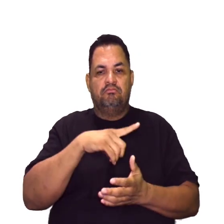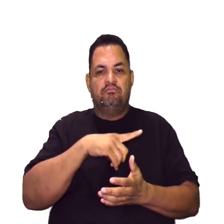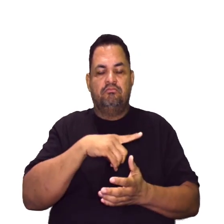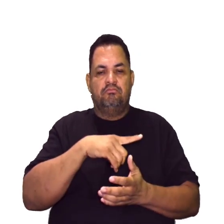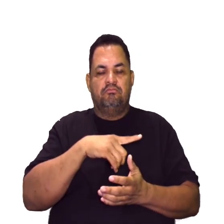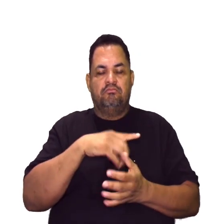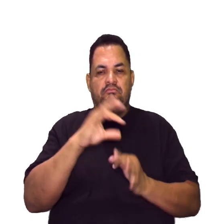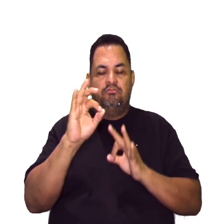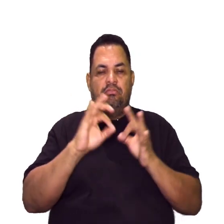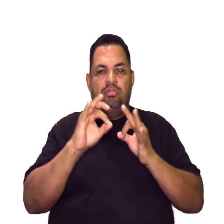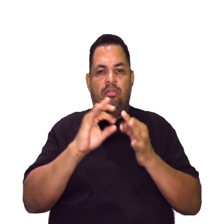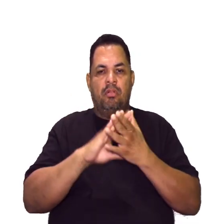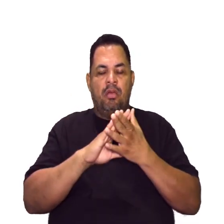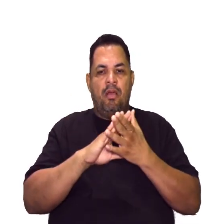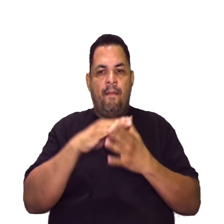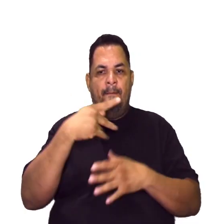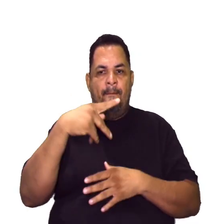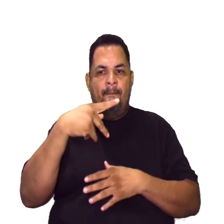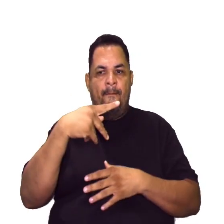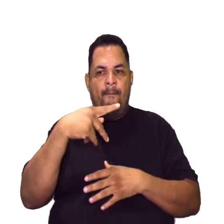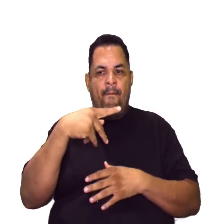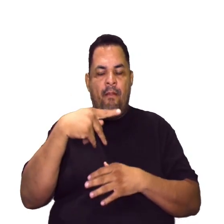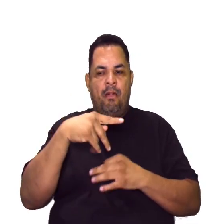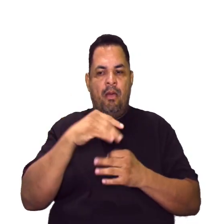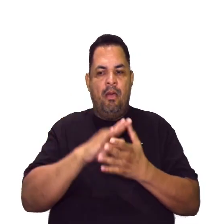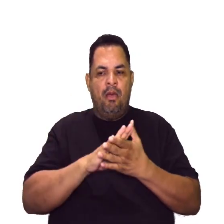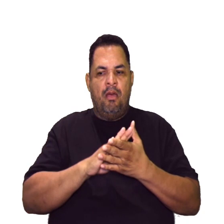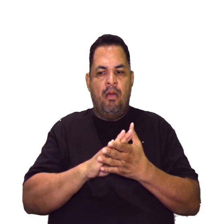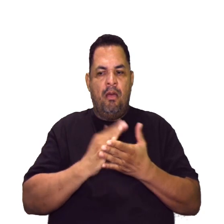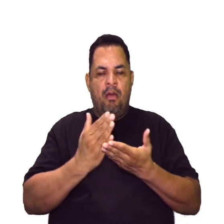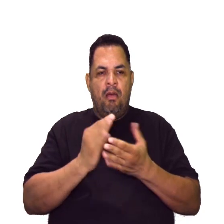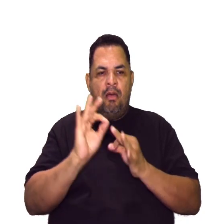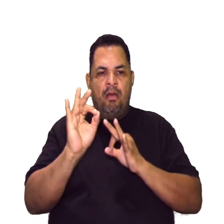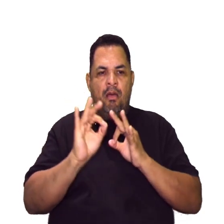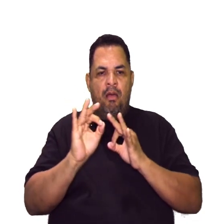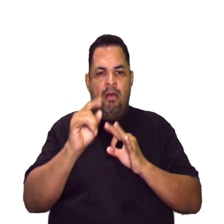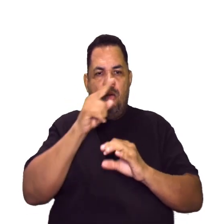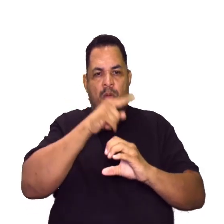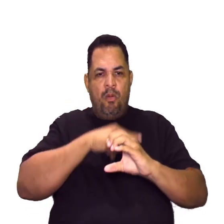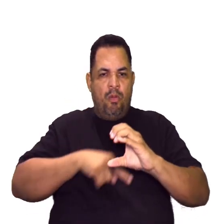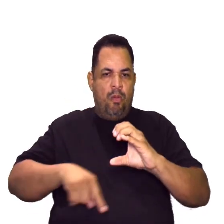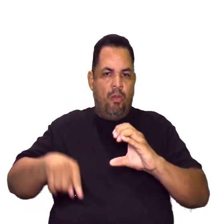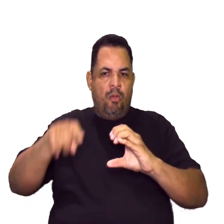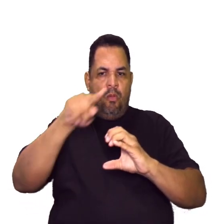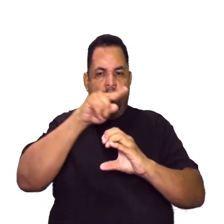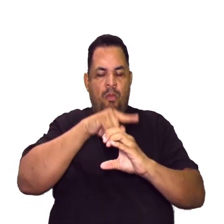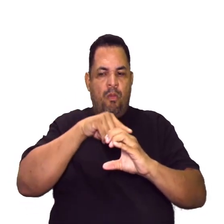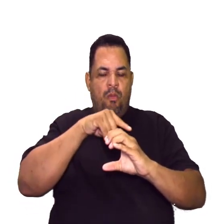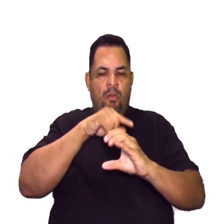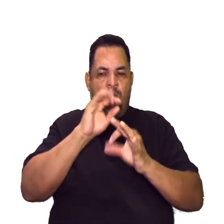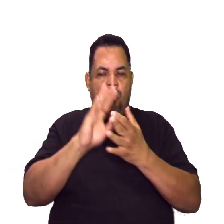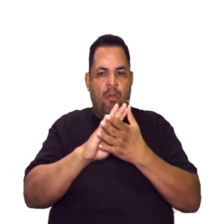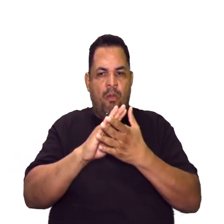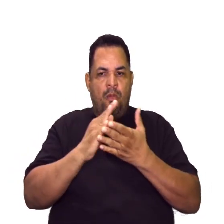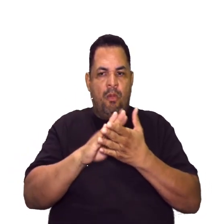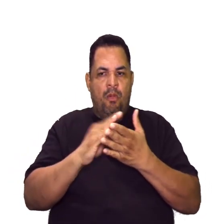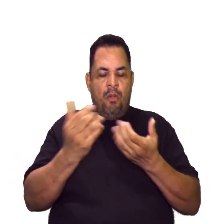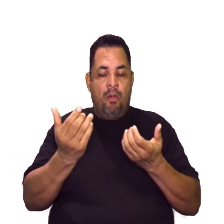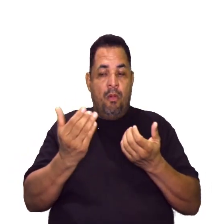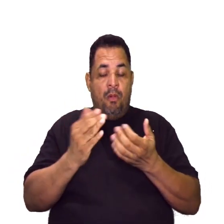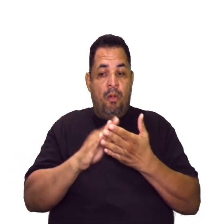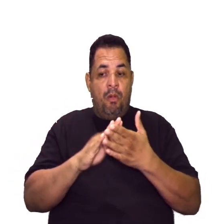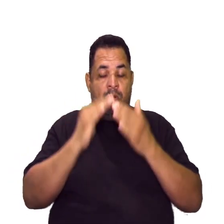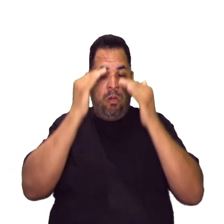os pares de elétrons que determinam a distribuição geométrica ao redor do átomo central,